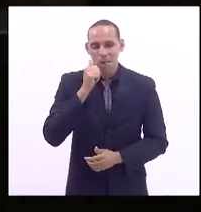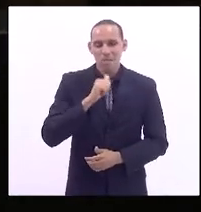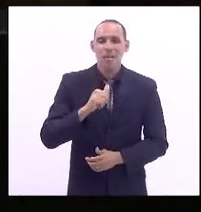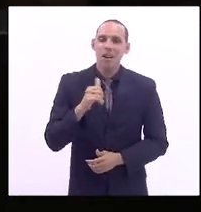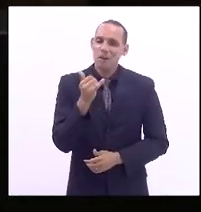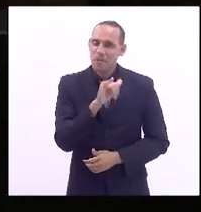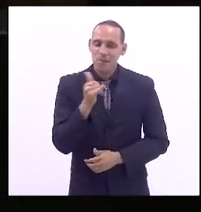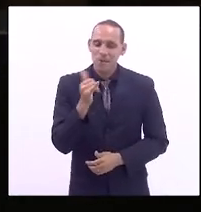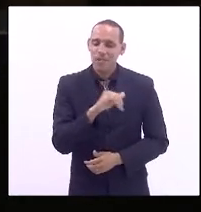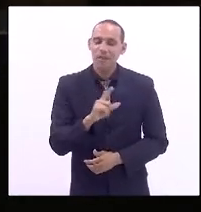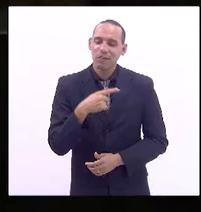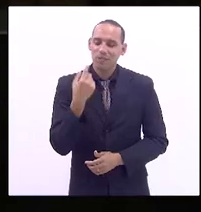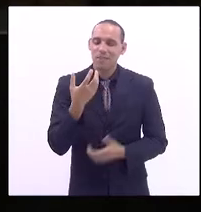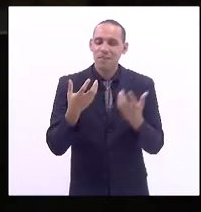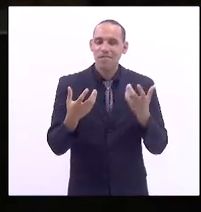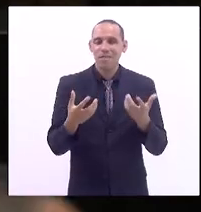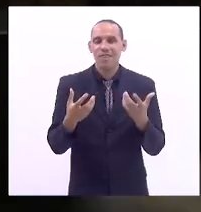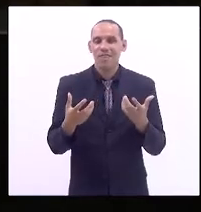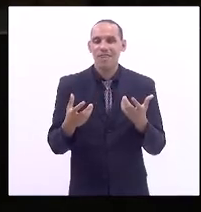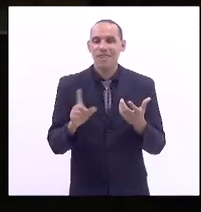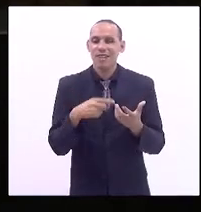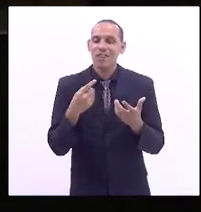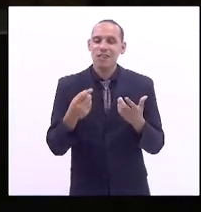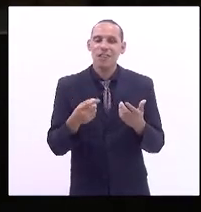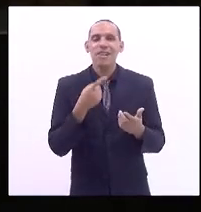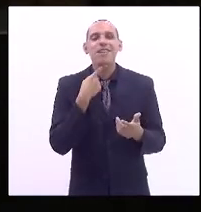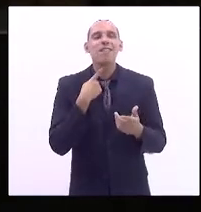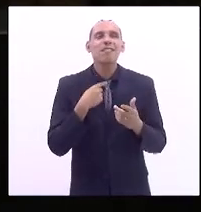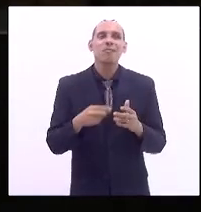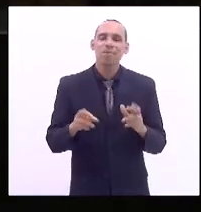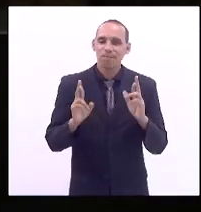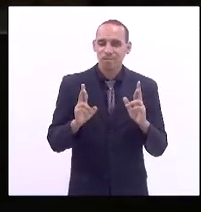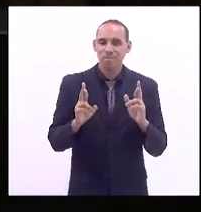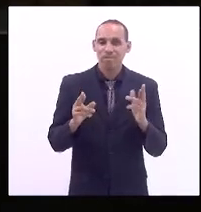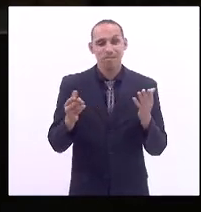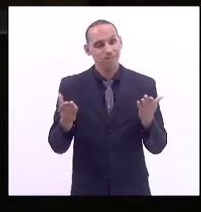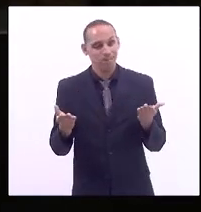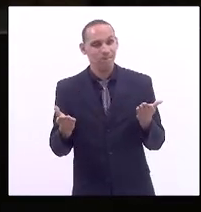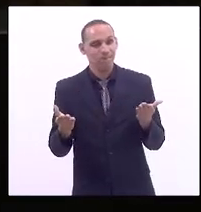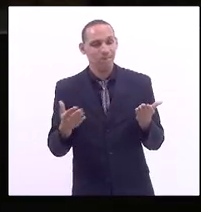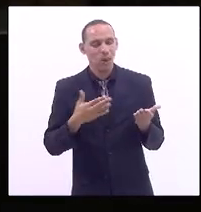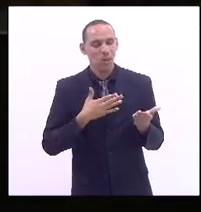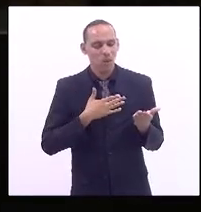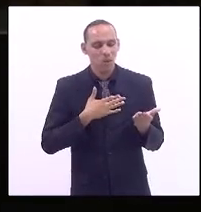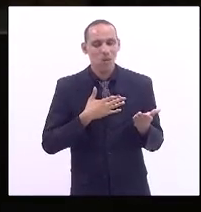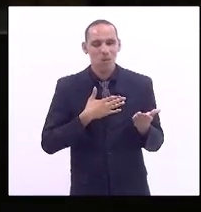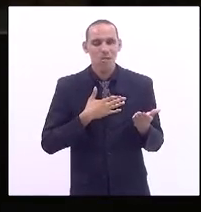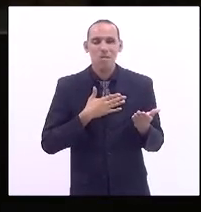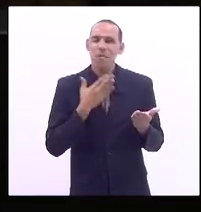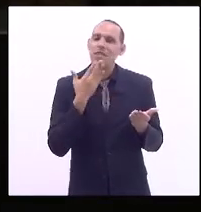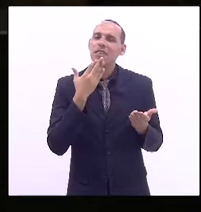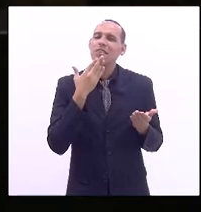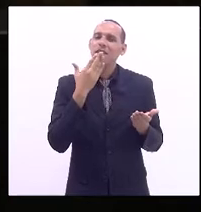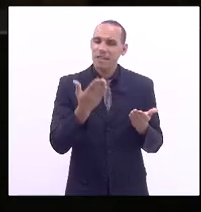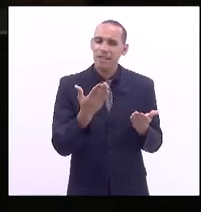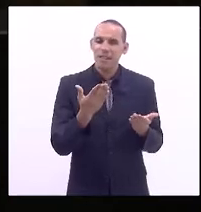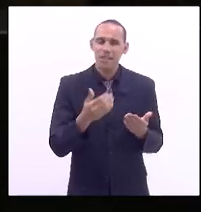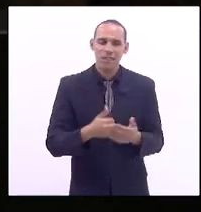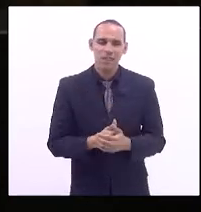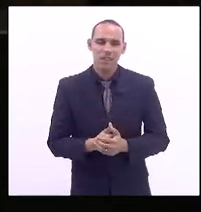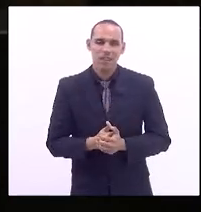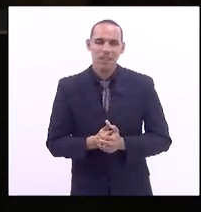Fluminense é isso que nós queremos é isso que nós desejamos então eu gostaria de solicitar